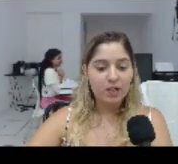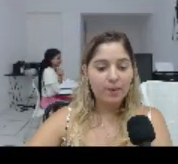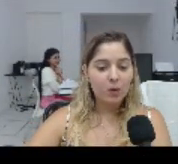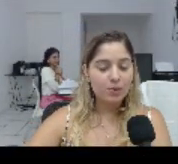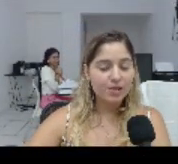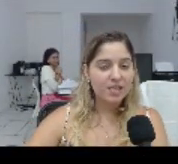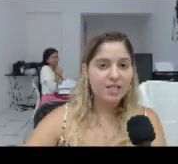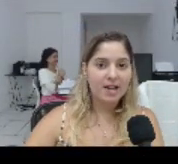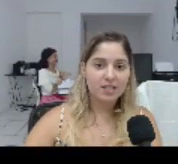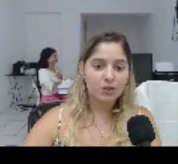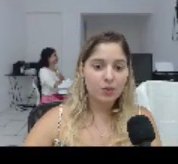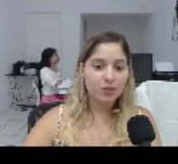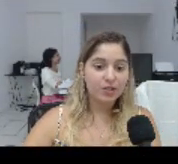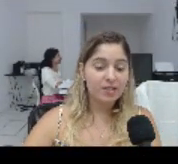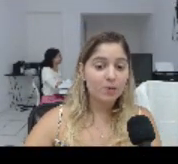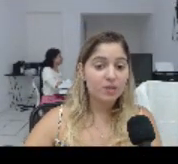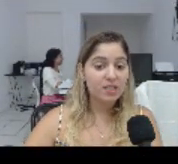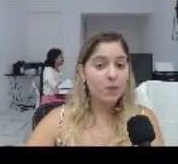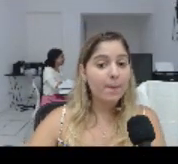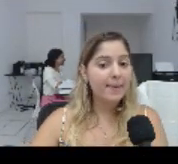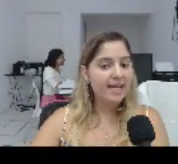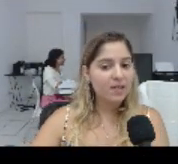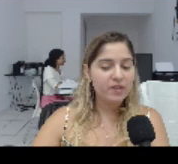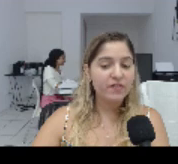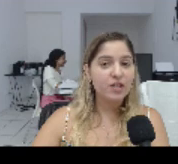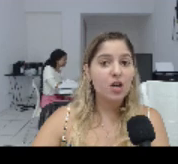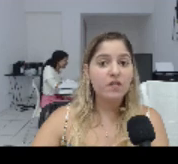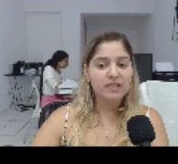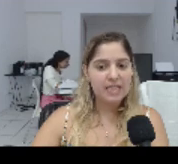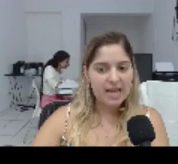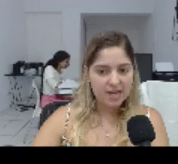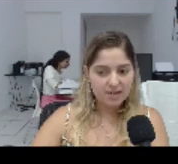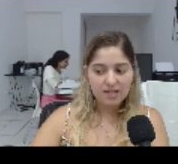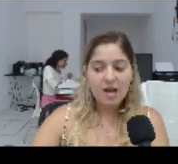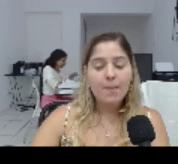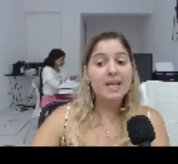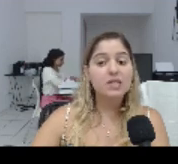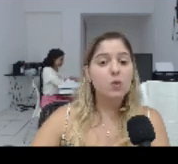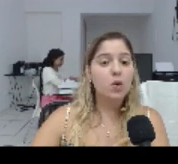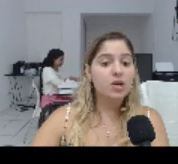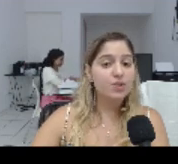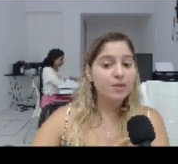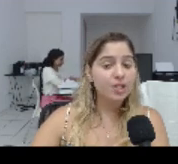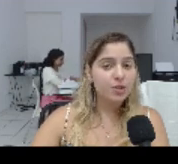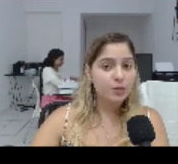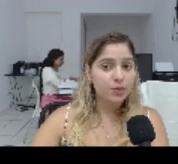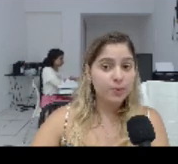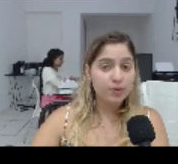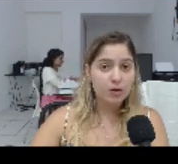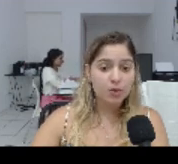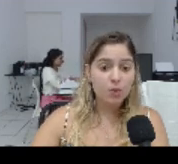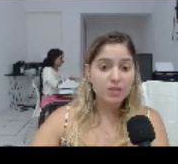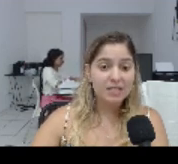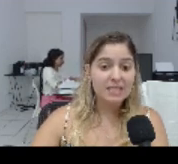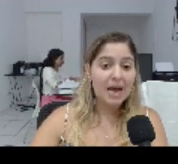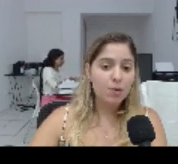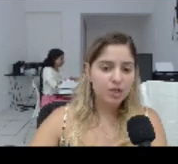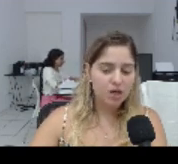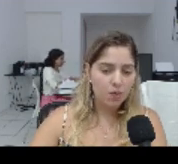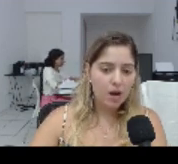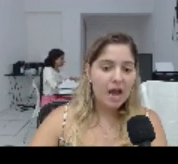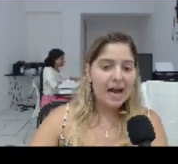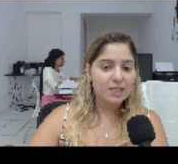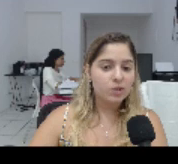nosso programa. Com os destaques de hoje, temos que uma PEC prevê novas regras para a escolha de ministros do Tribunal de Contas